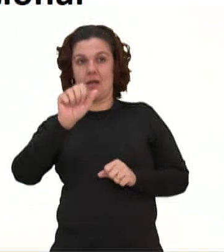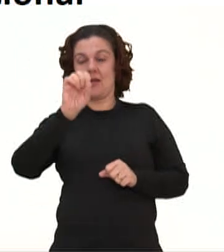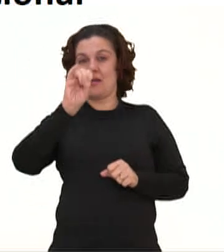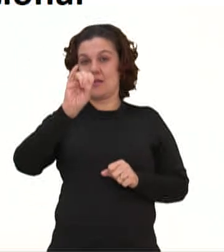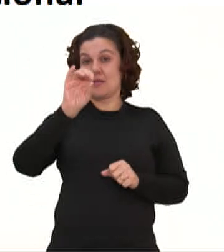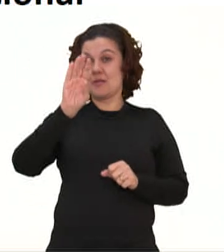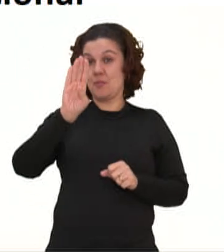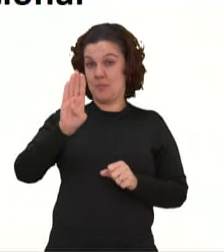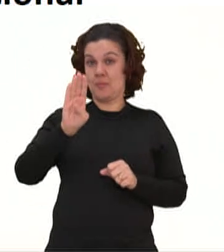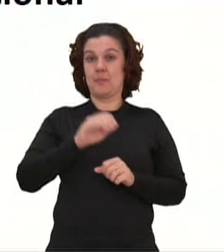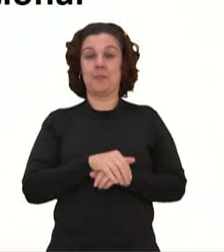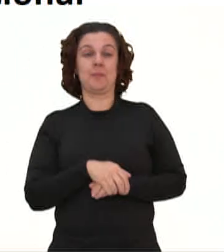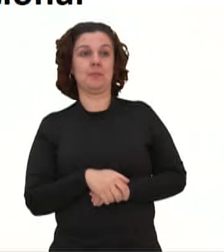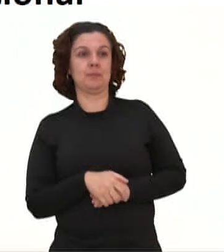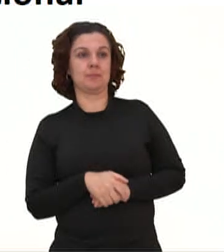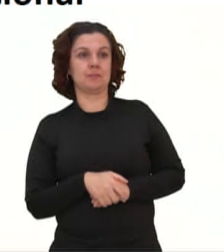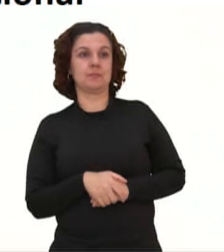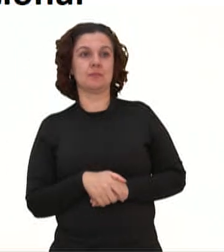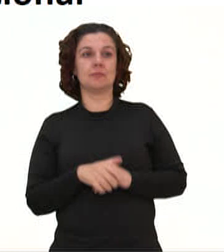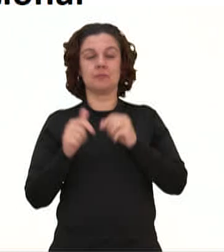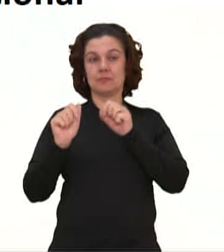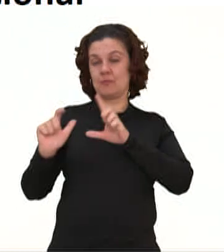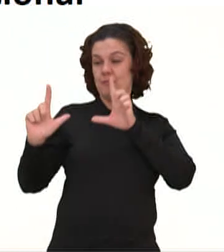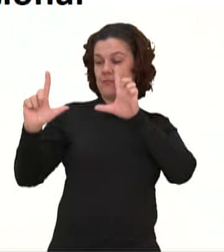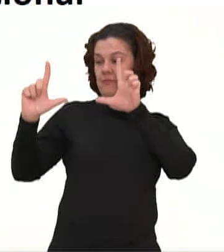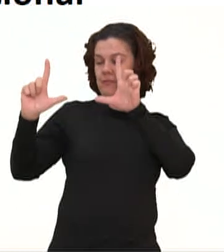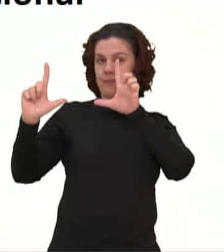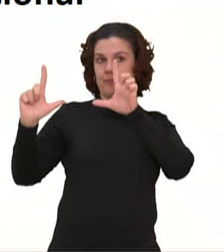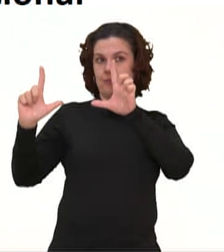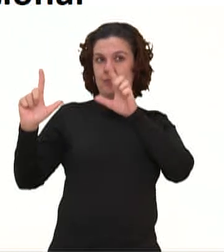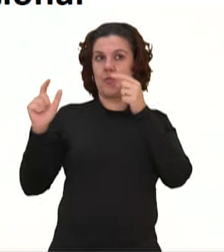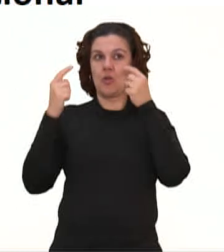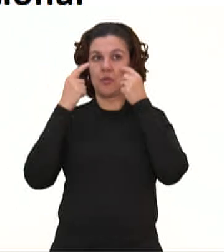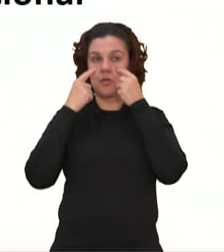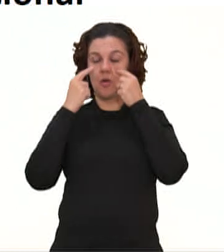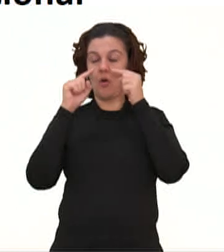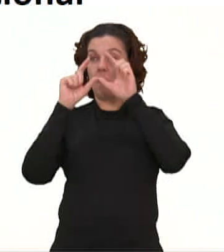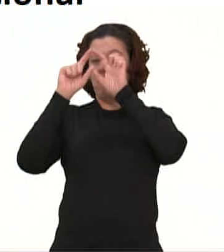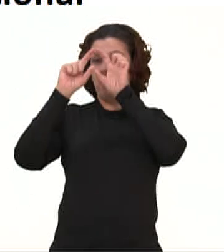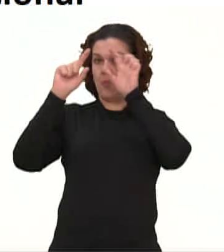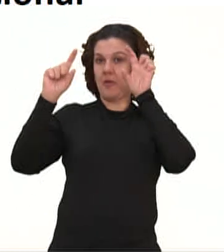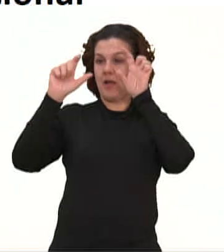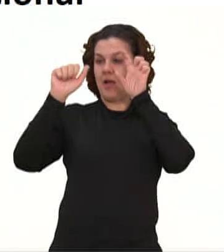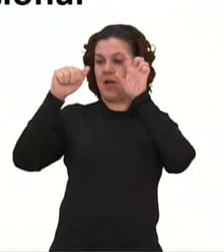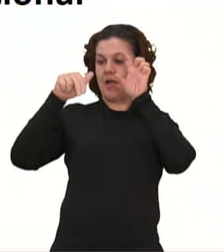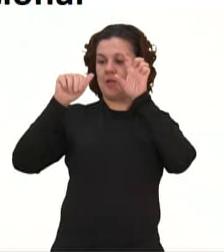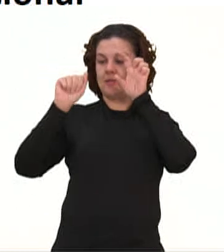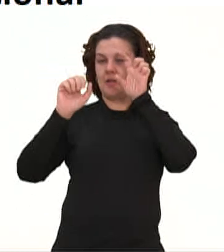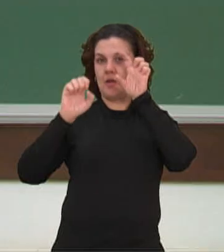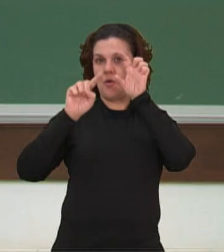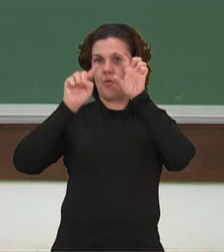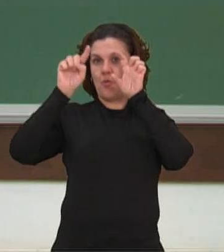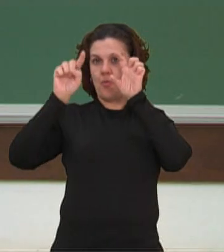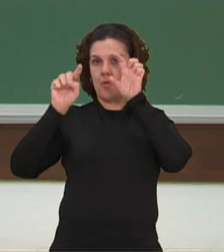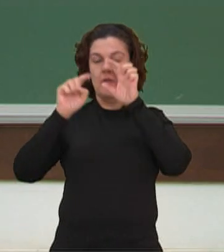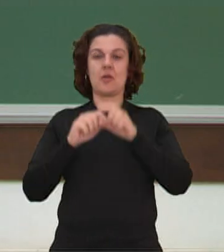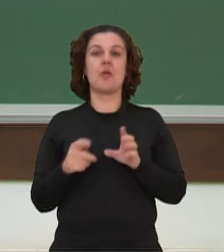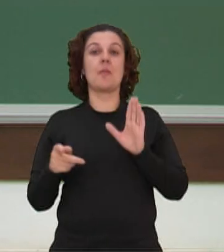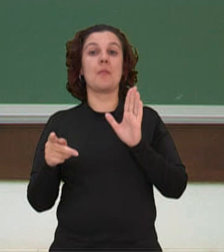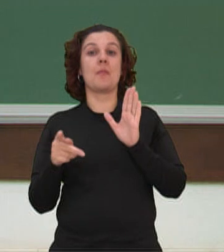Boa. Então você tem esse cartaz da AIB e tem os símbolos aqui. A palavra Anauê, lembra? Uma